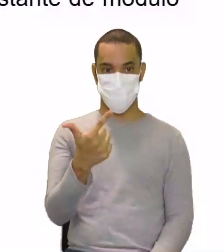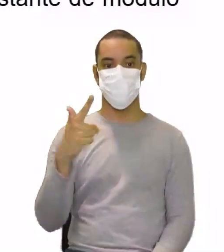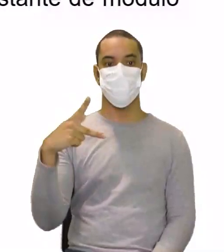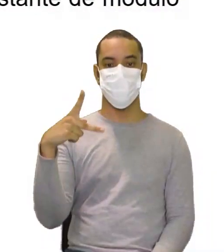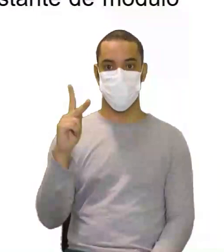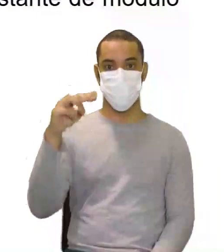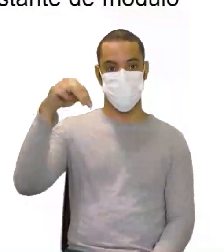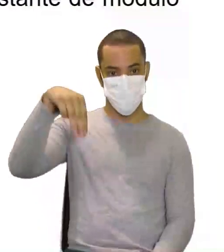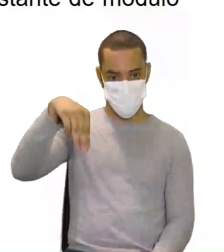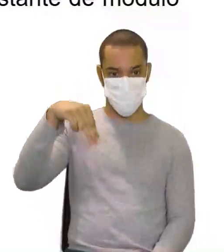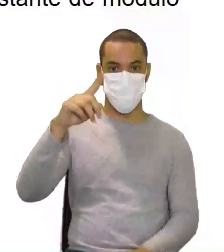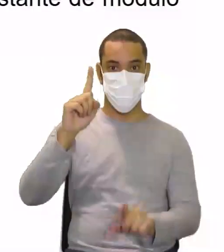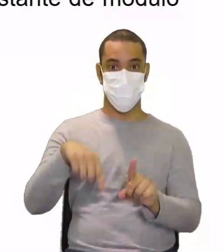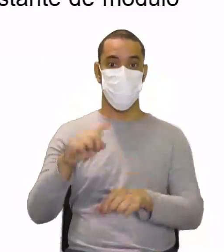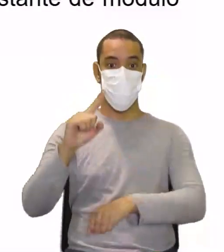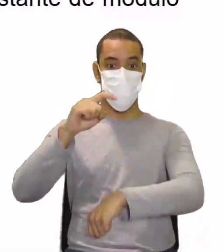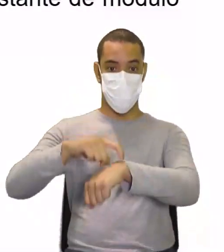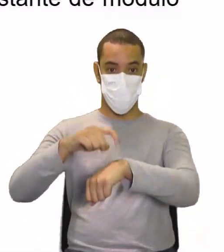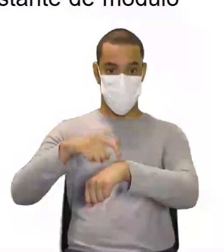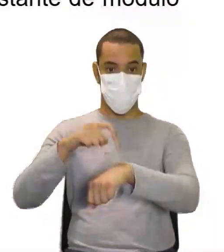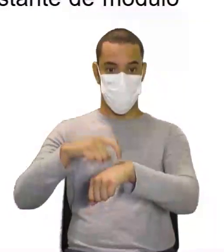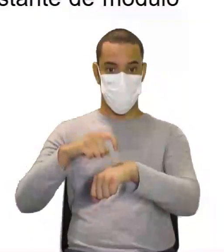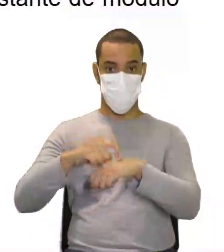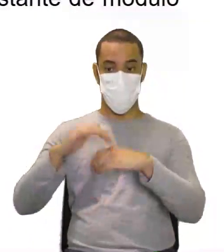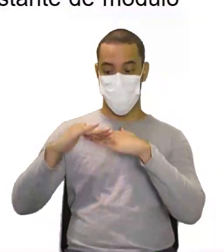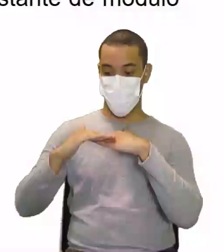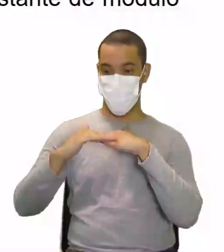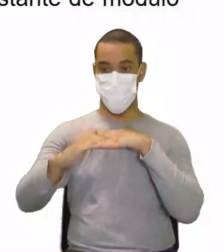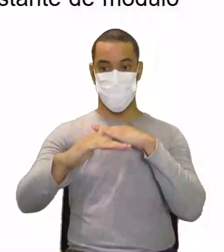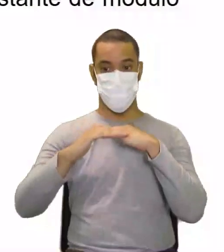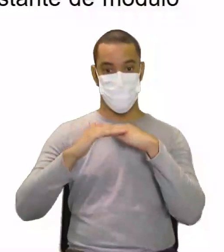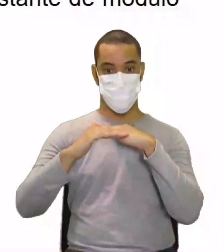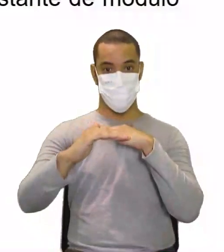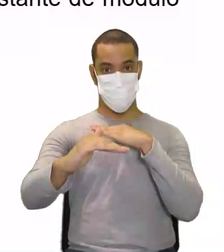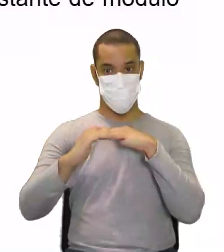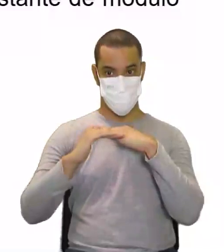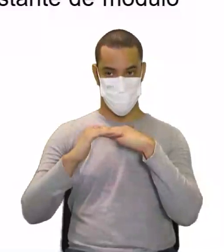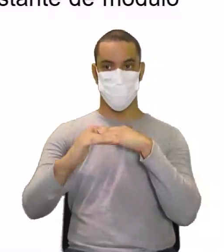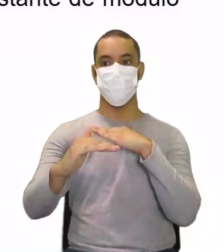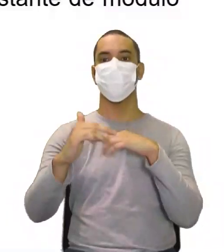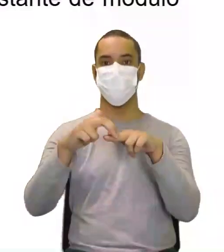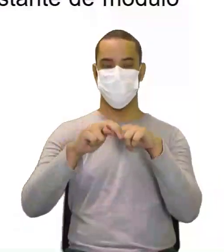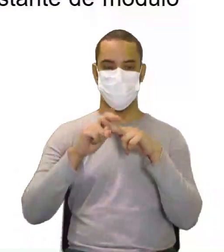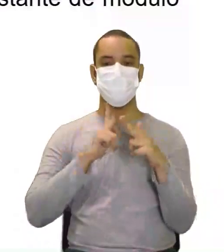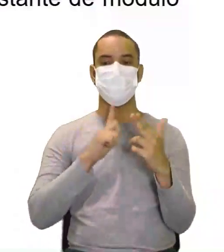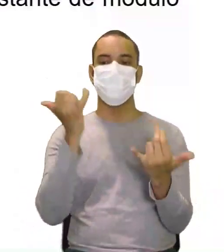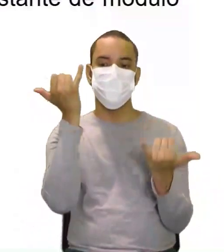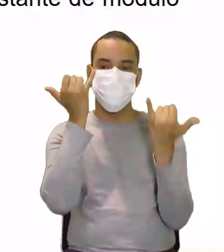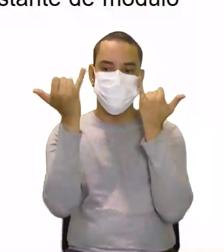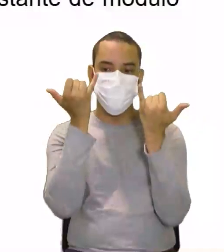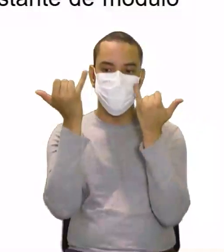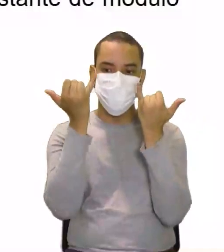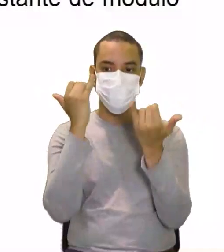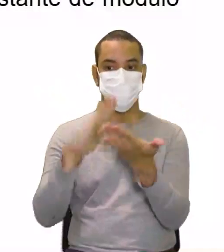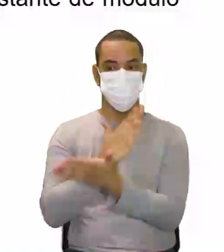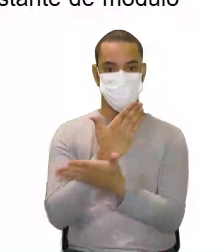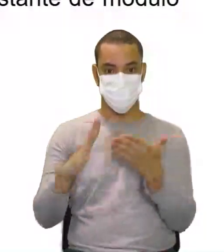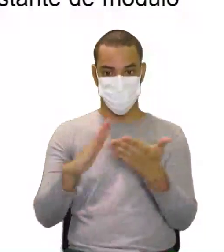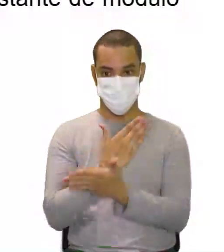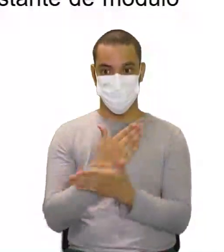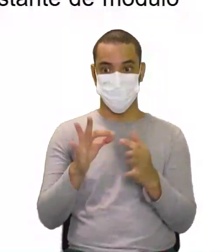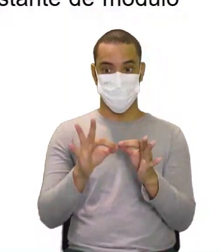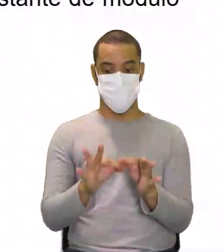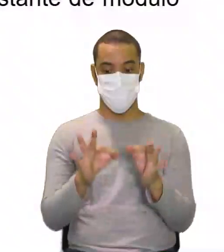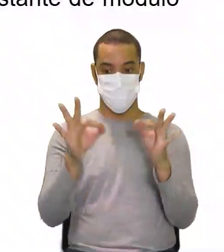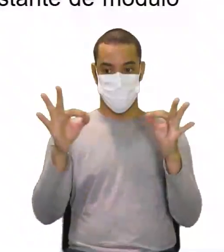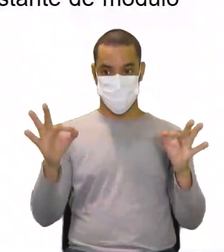342 km por hora num plano horizontal. Então aí você já tem alguns dados, né? Tamanho